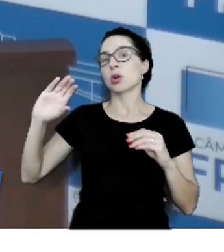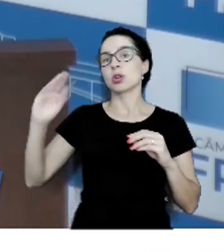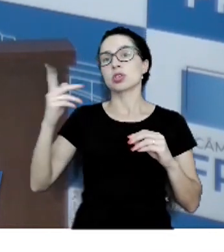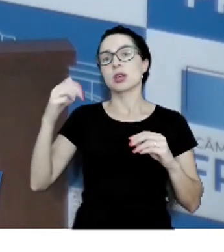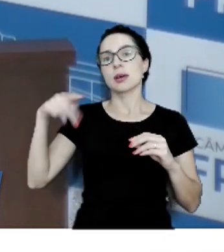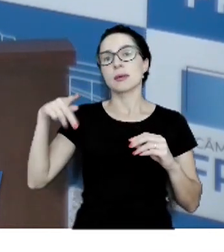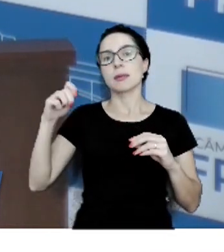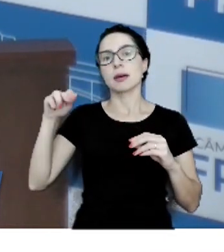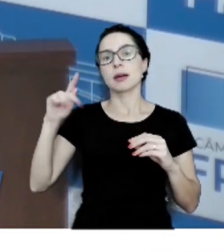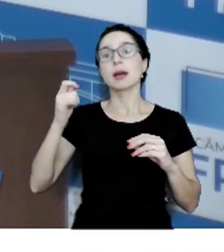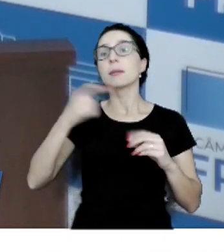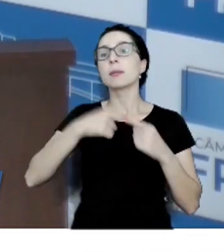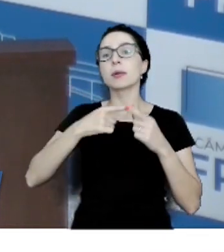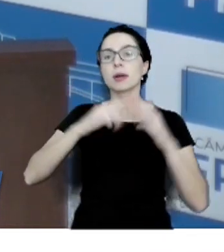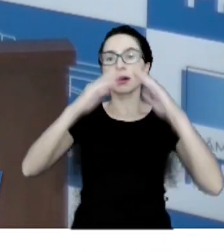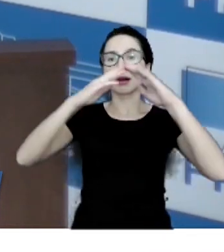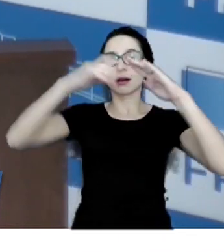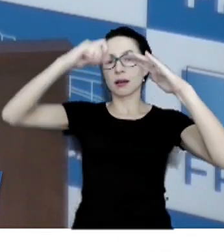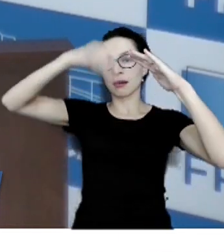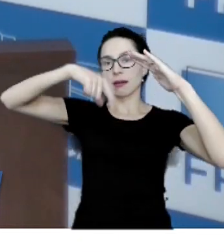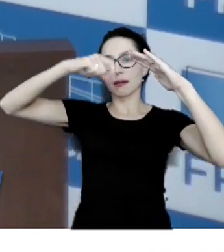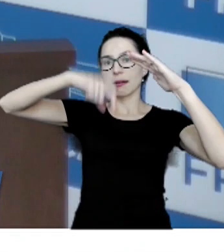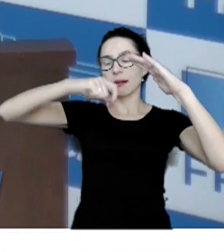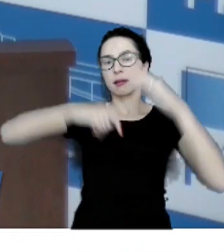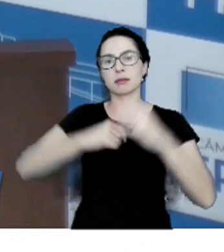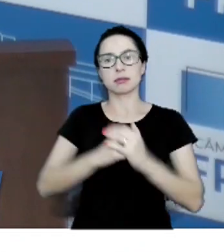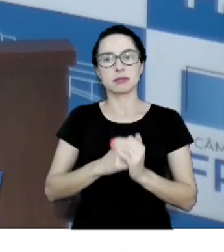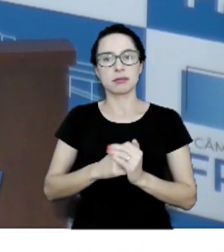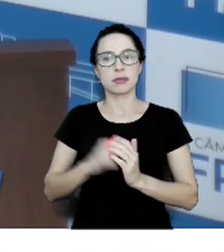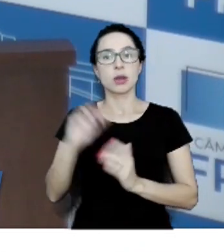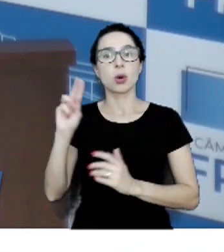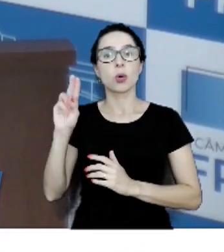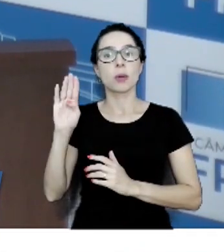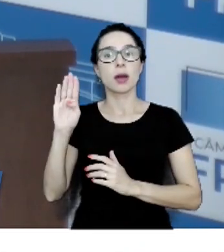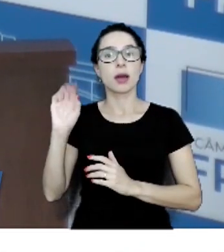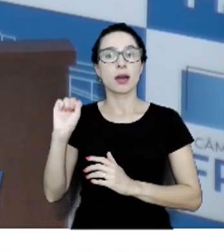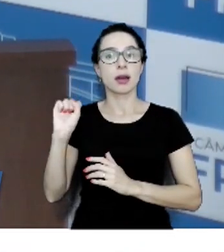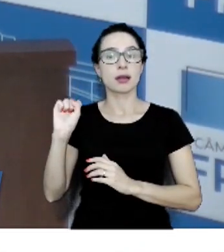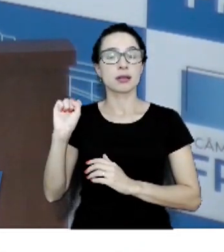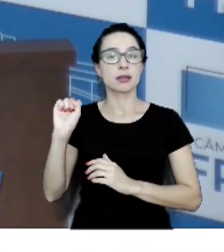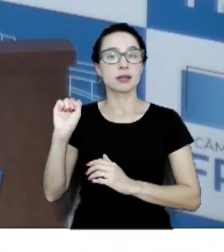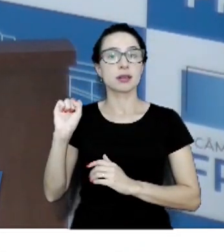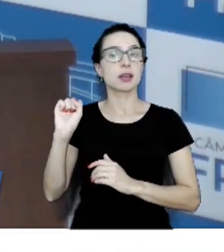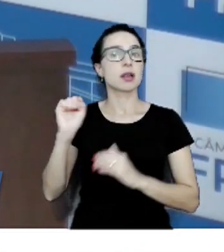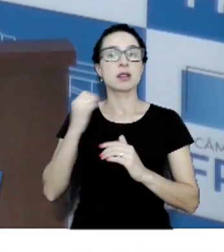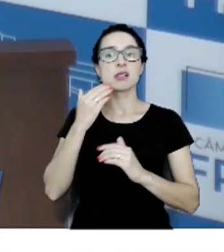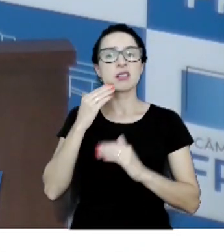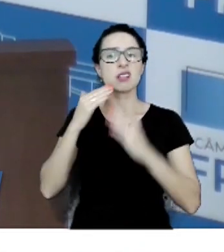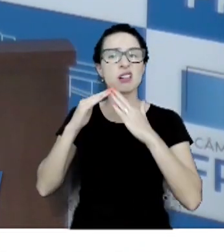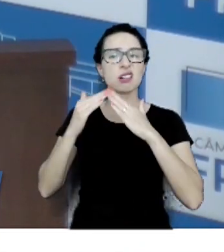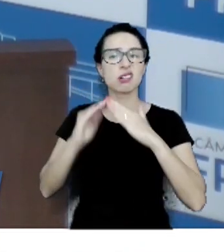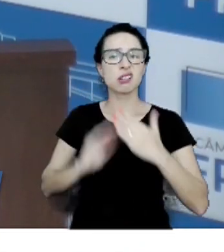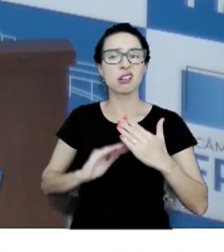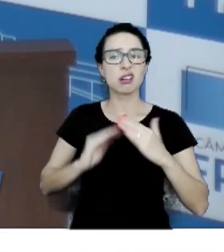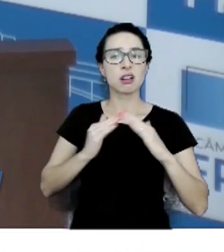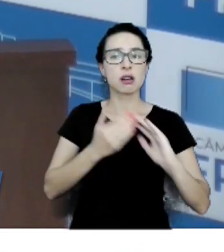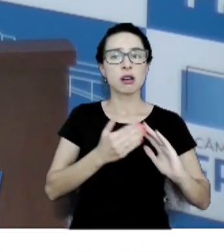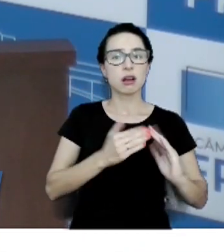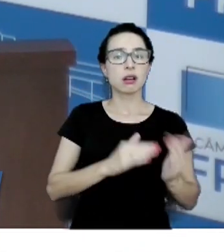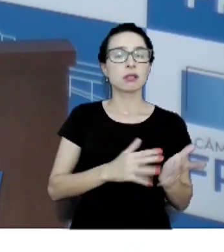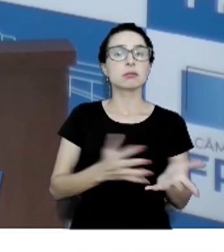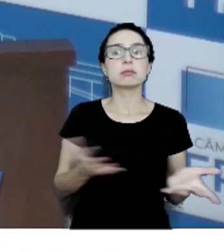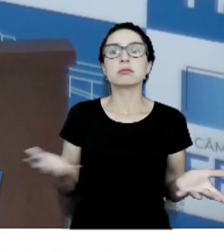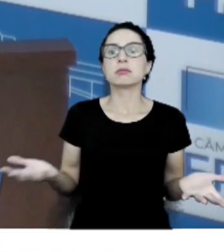estava com goteira. As unidades básicas de saúde caindo aos pedaços. Então,